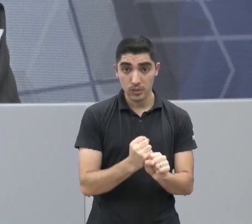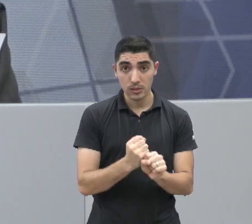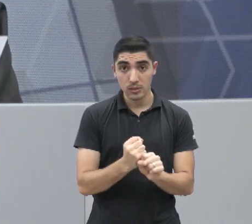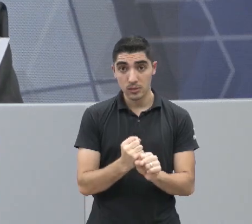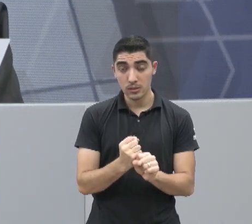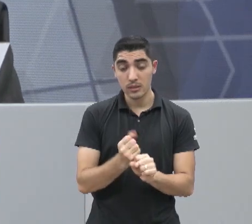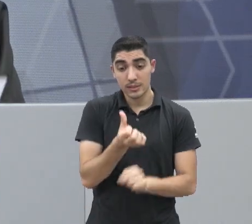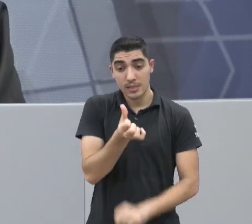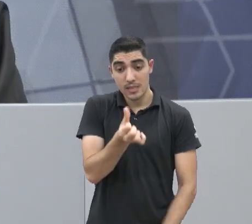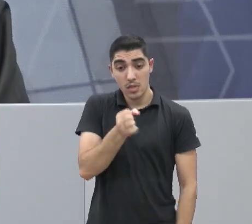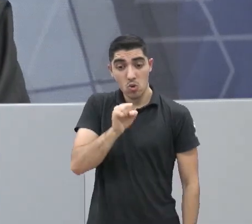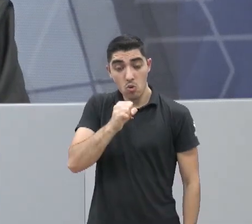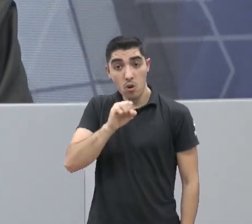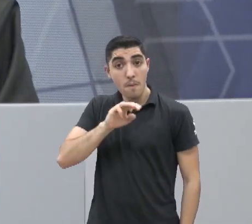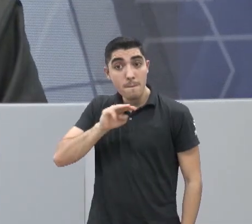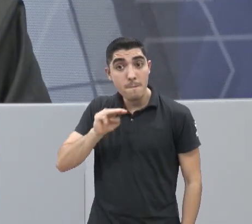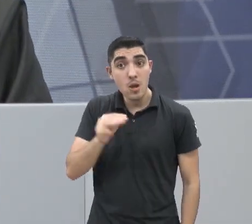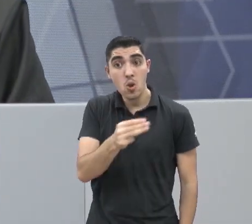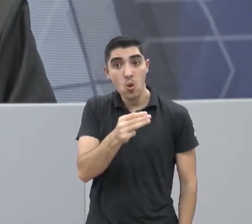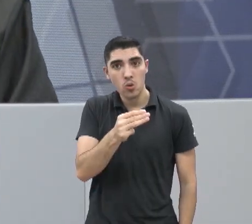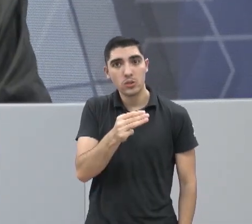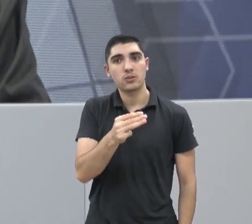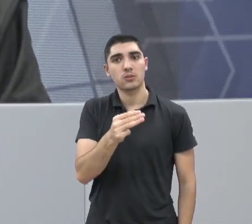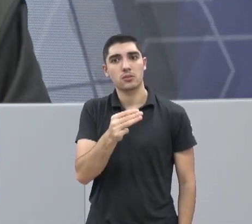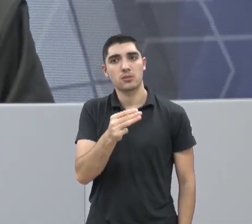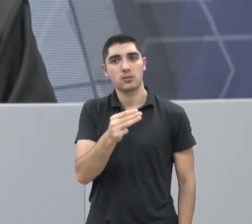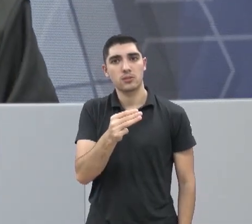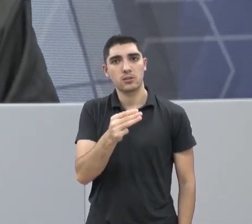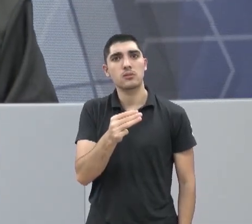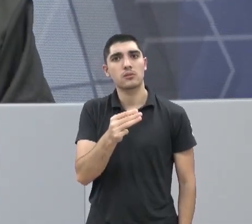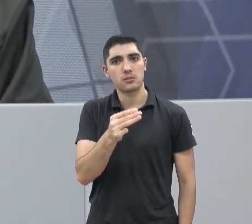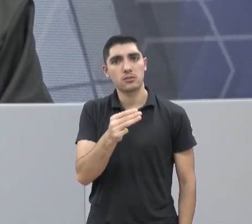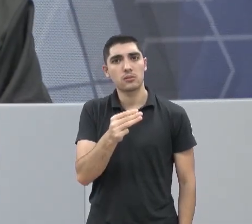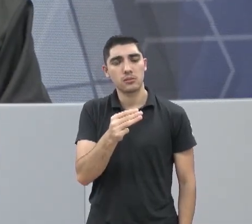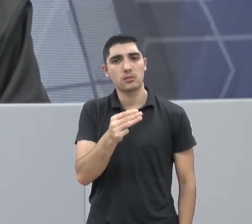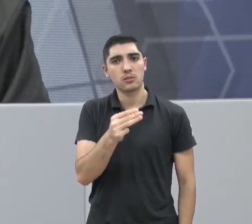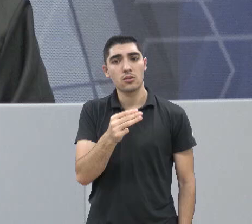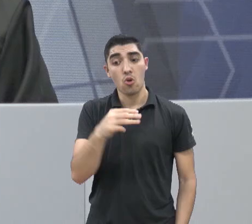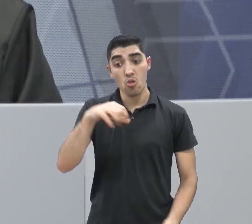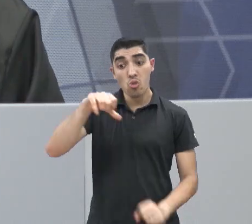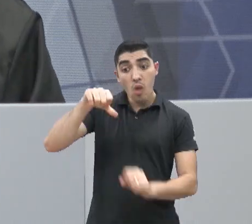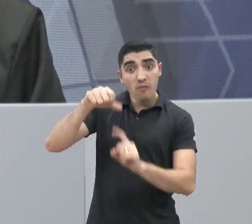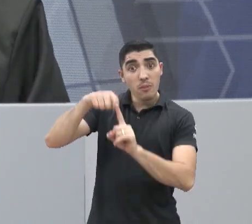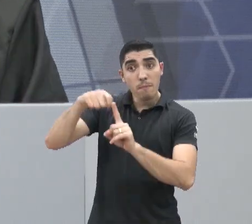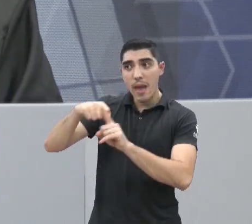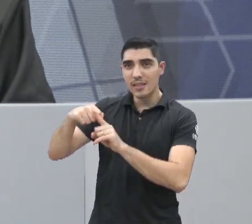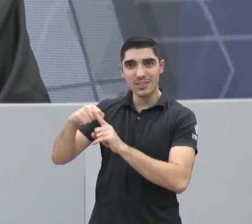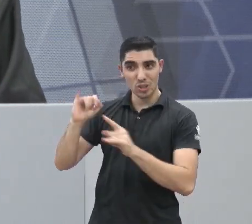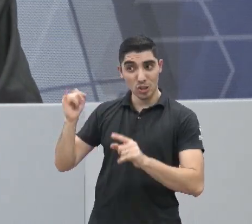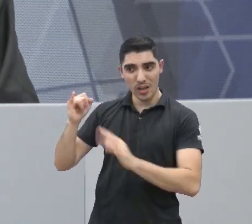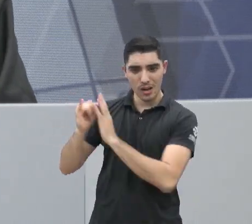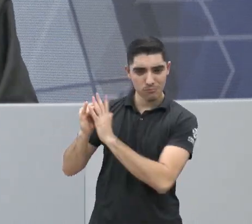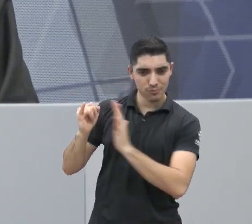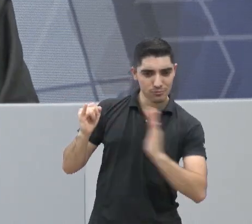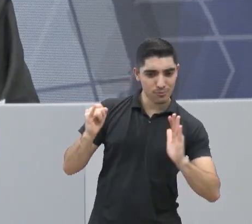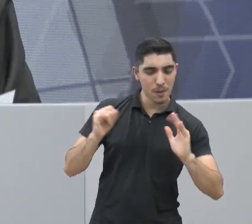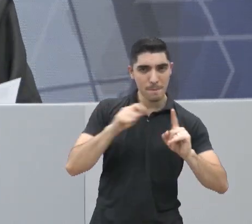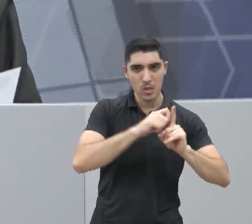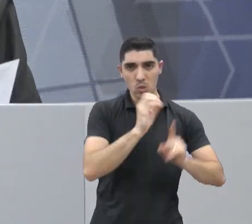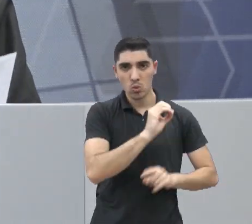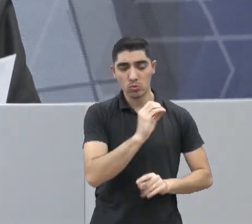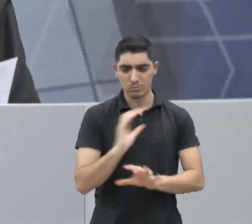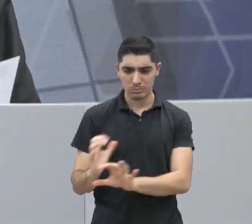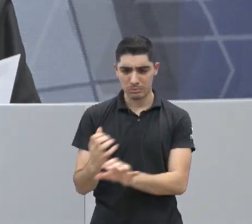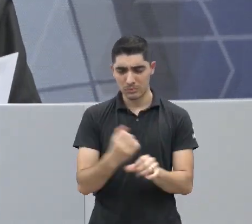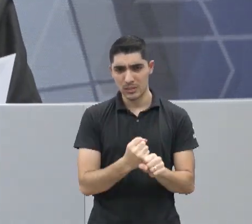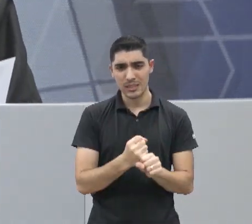68 milhões e 420 mil reais, 9 meses. Isso representa em torno de 7